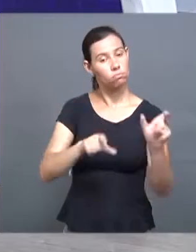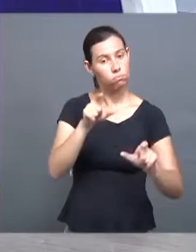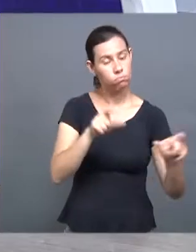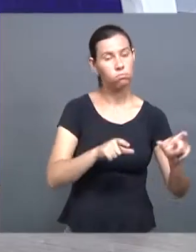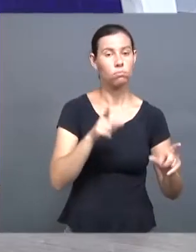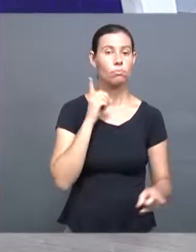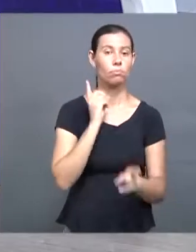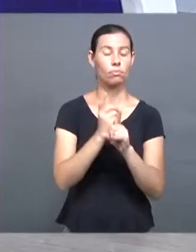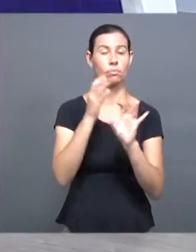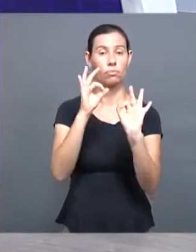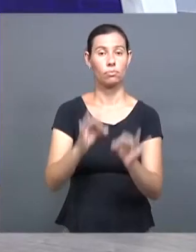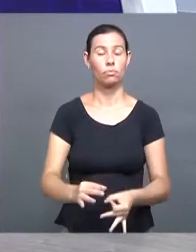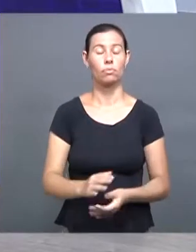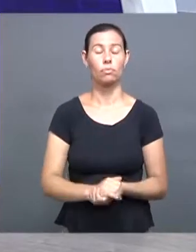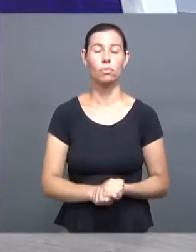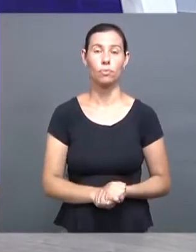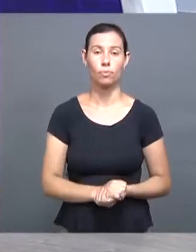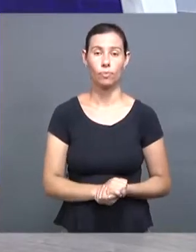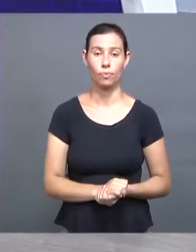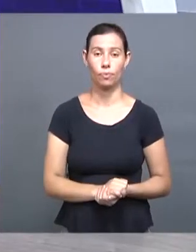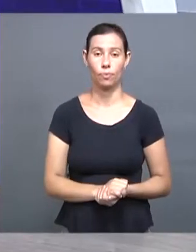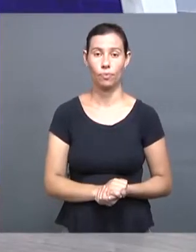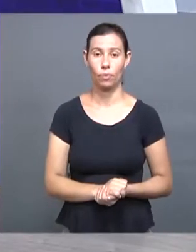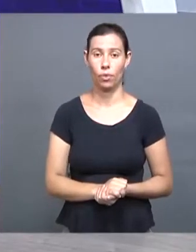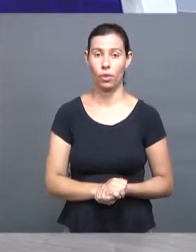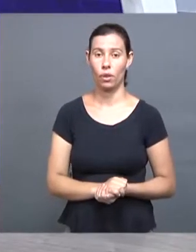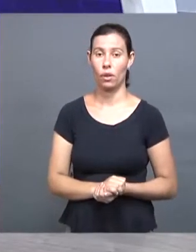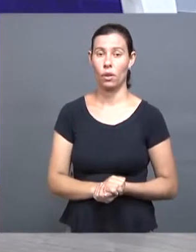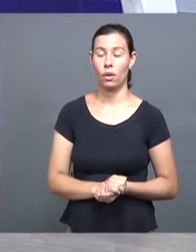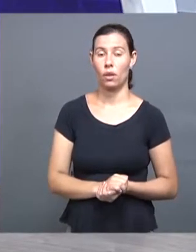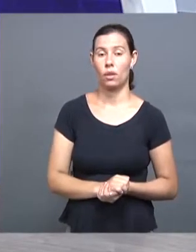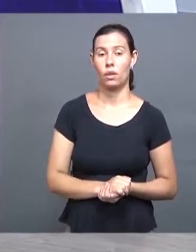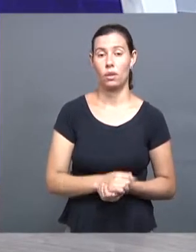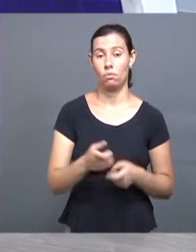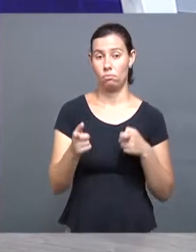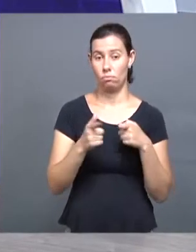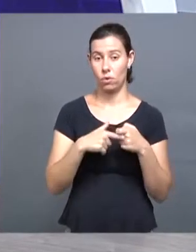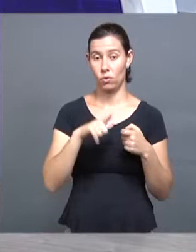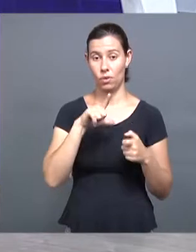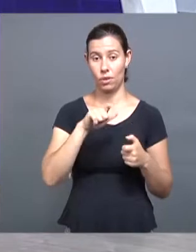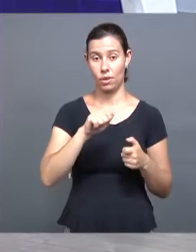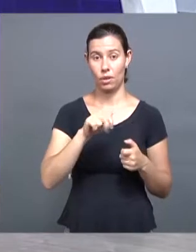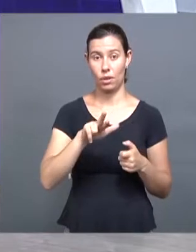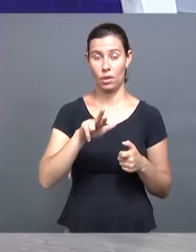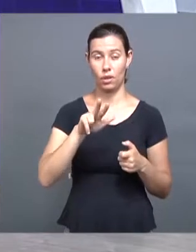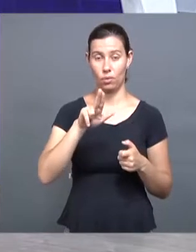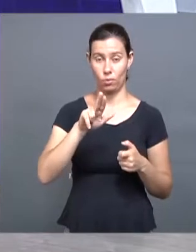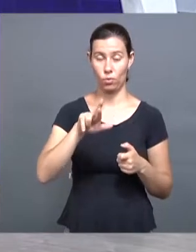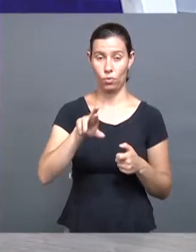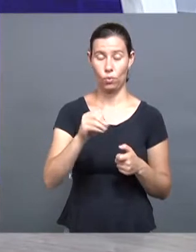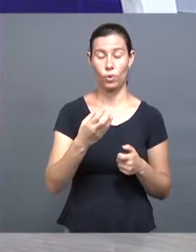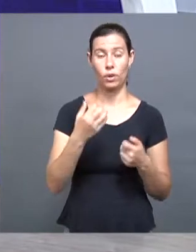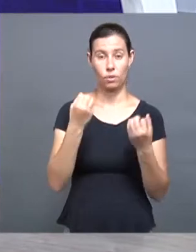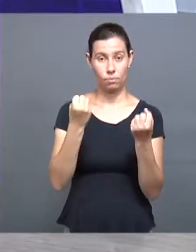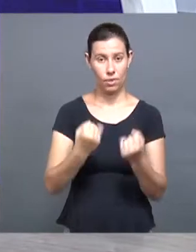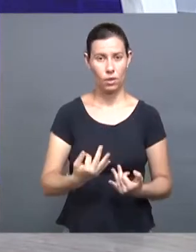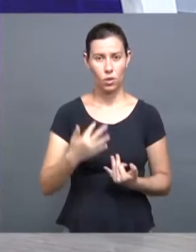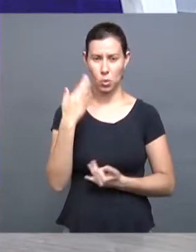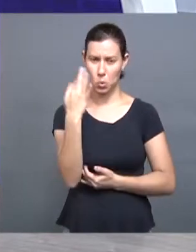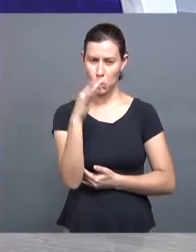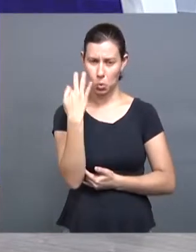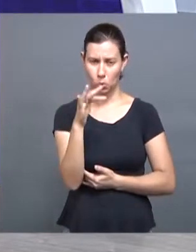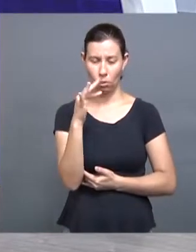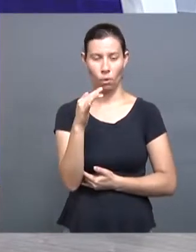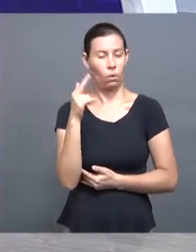Tá certo. E doutor Lauro, no caso, a dor de cabeça, ela pode ser crônica? Existe isso ou